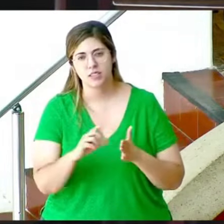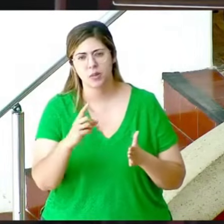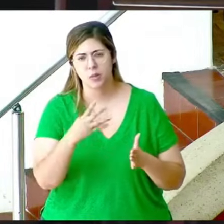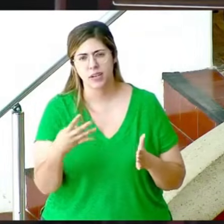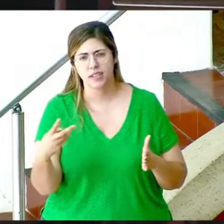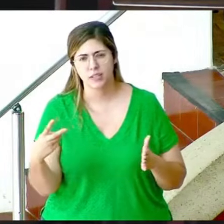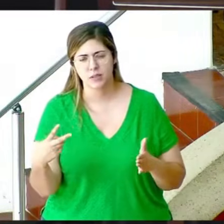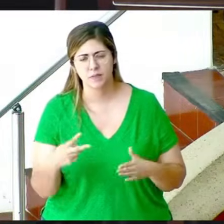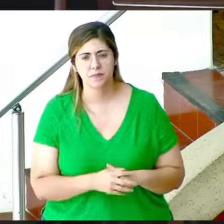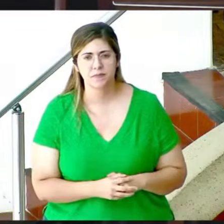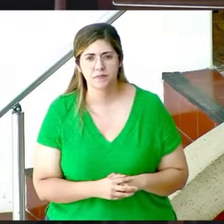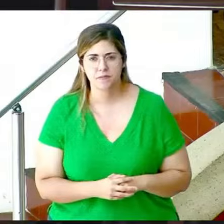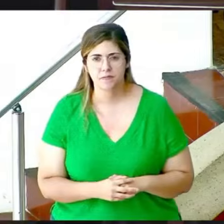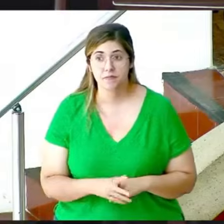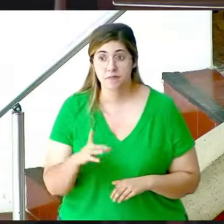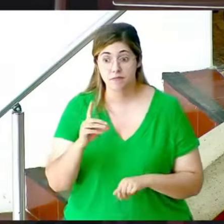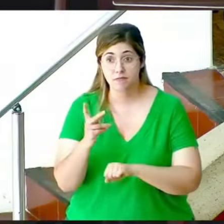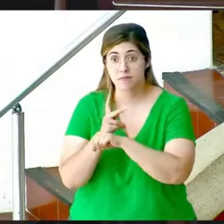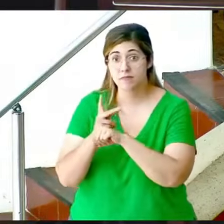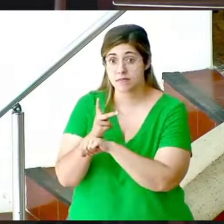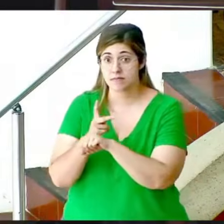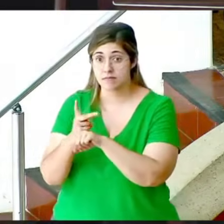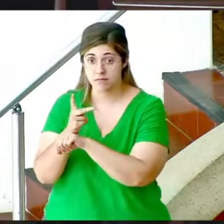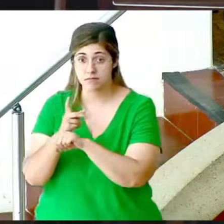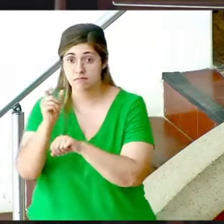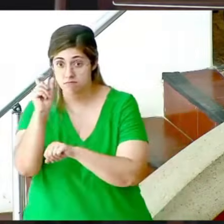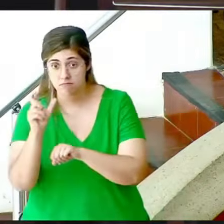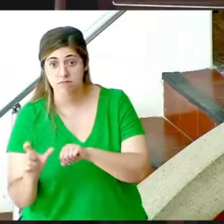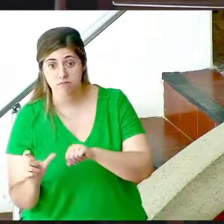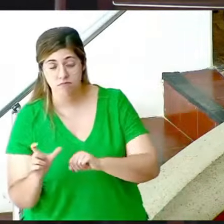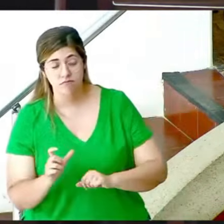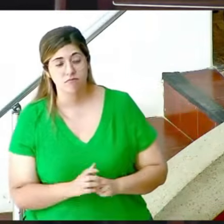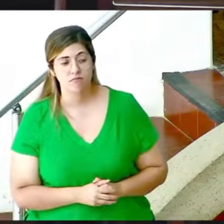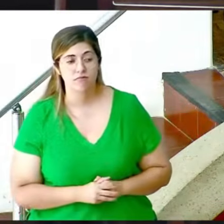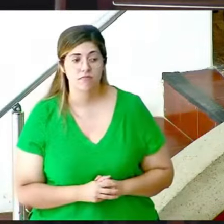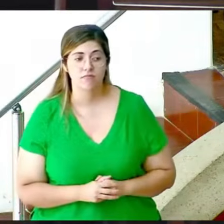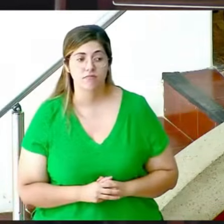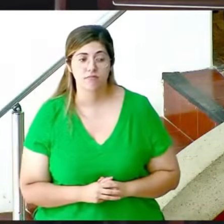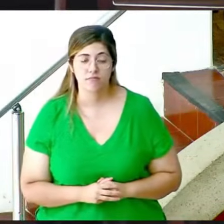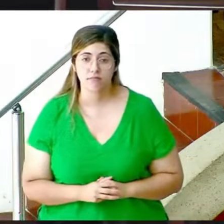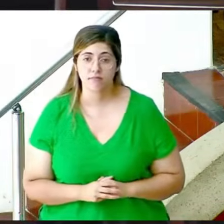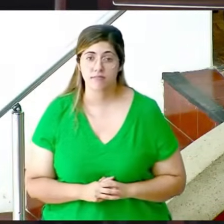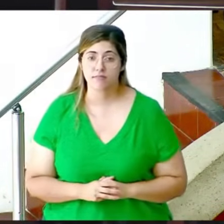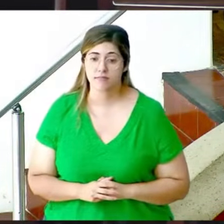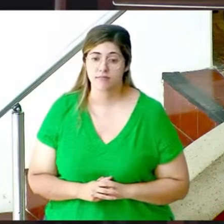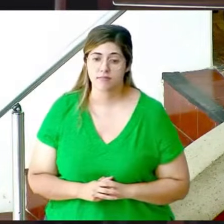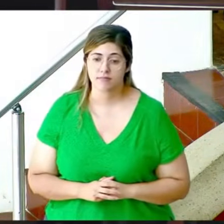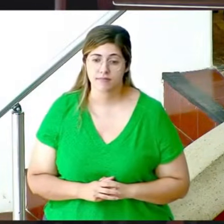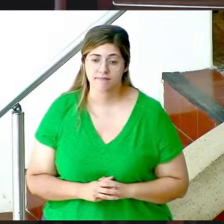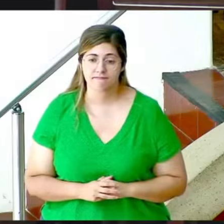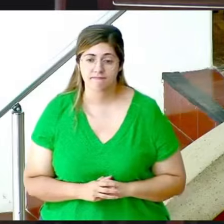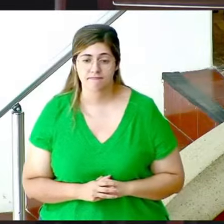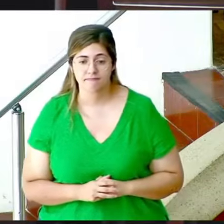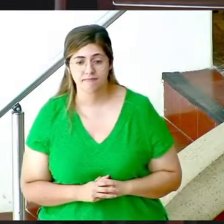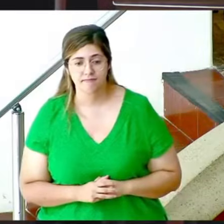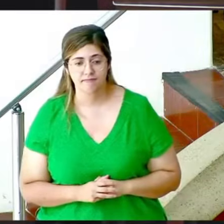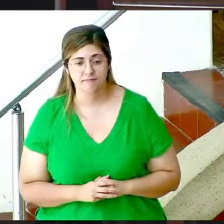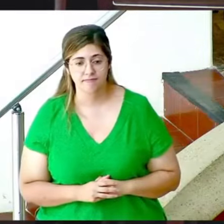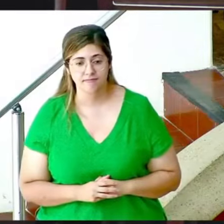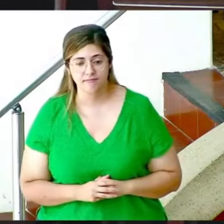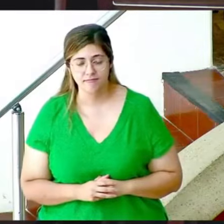alguém. Lucas 12, 42. A Bíblia aqui está um pouquinho